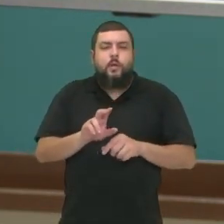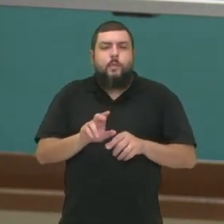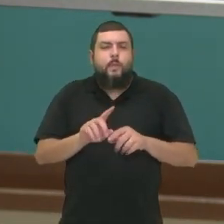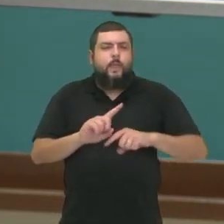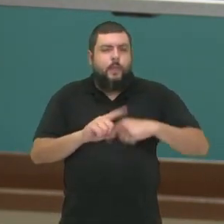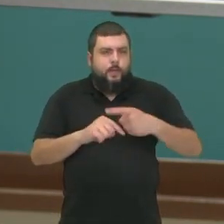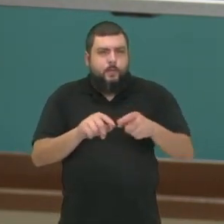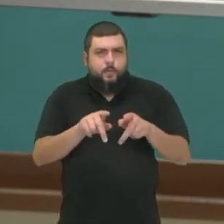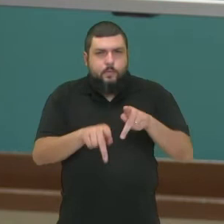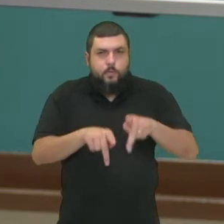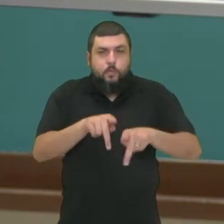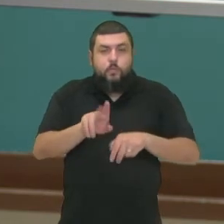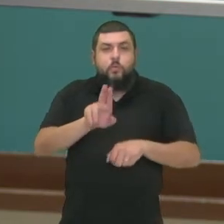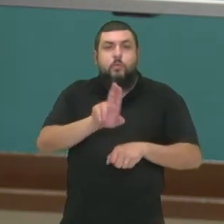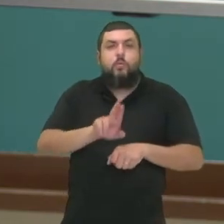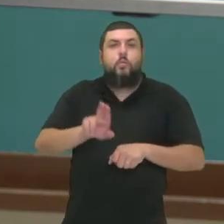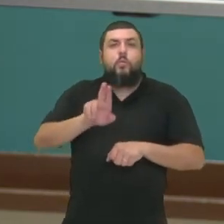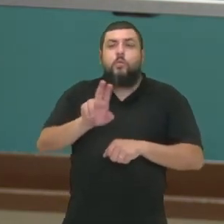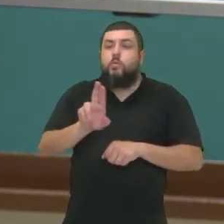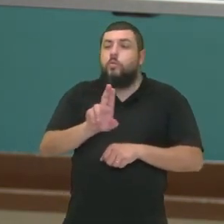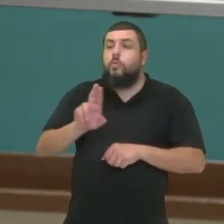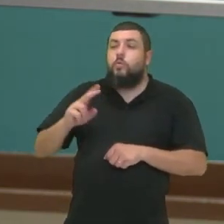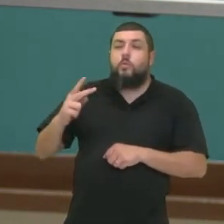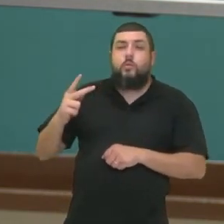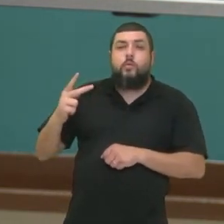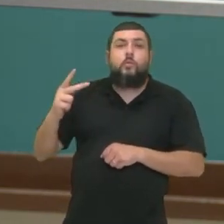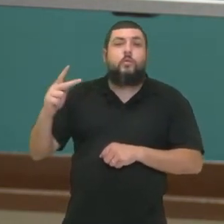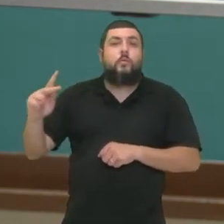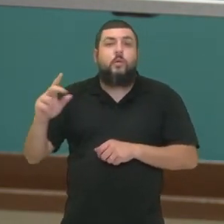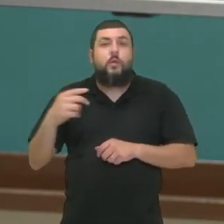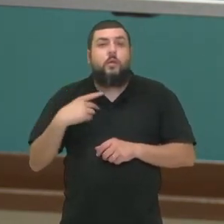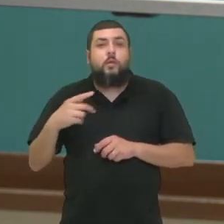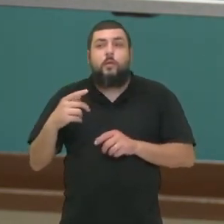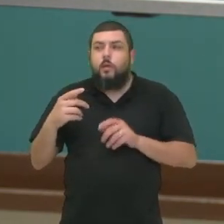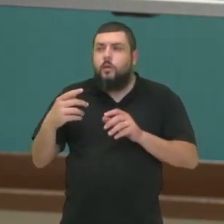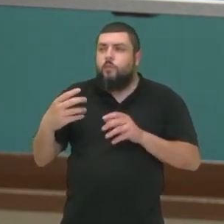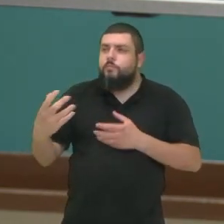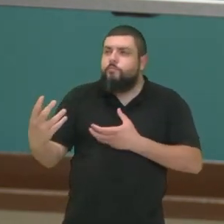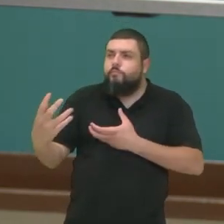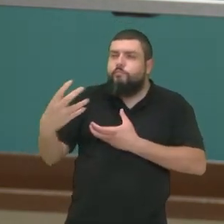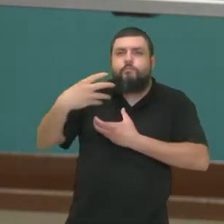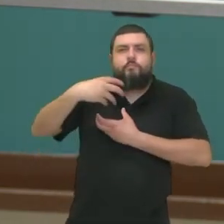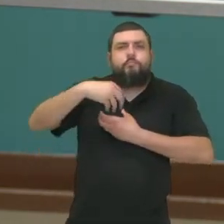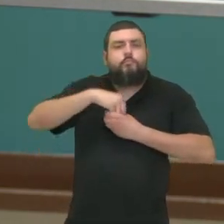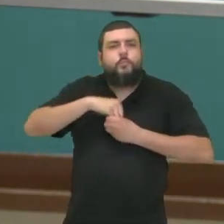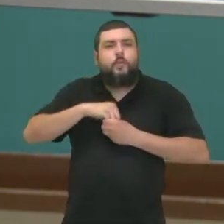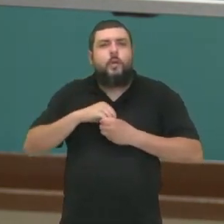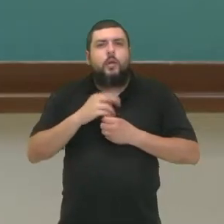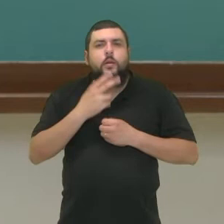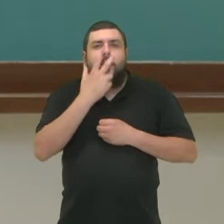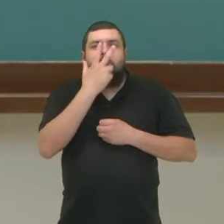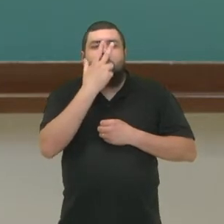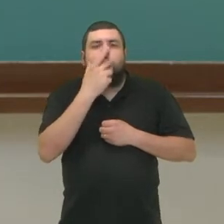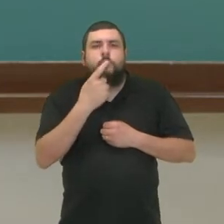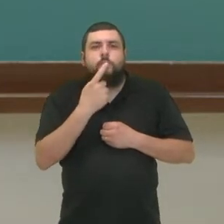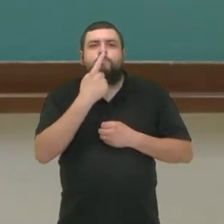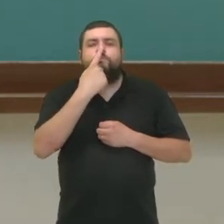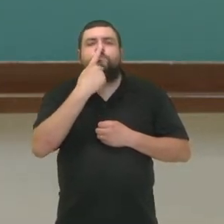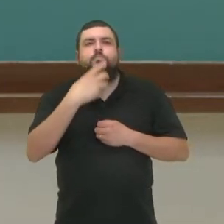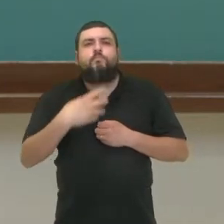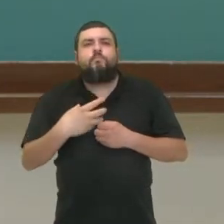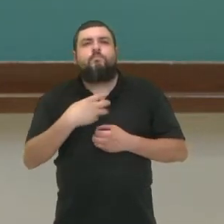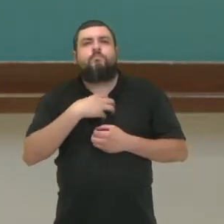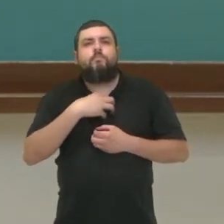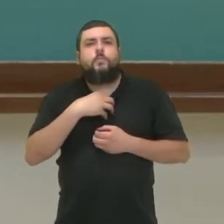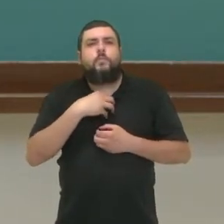espécie de aproximação com os deuses. Uma intercessão, vamos dizer assim, ou uma mediação,